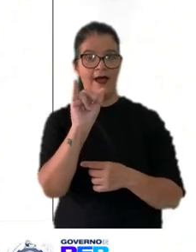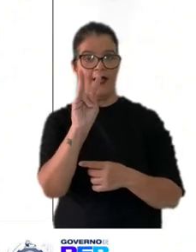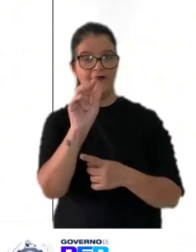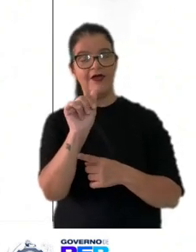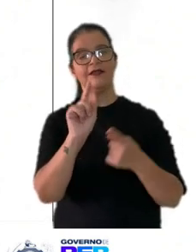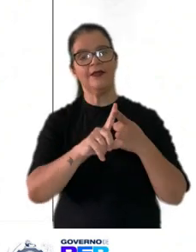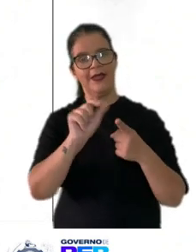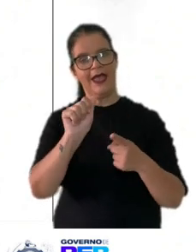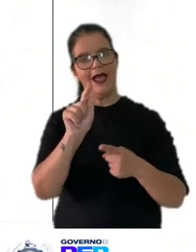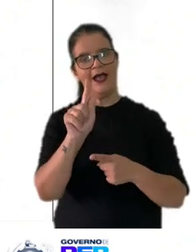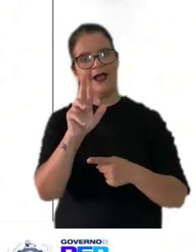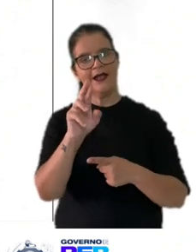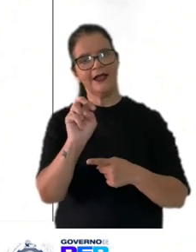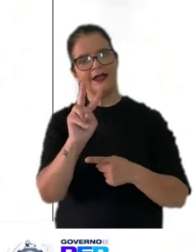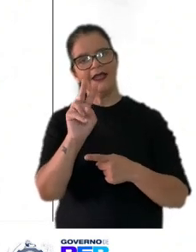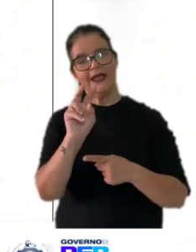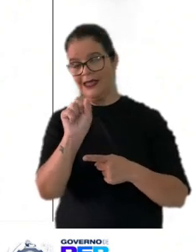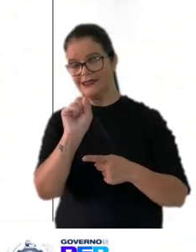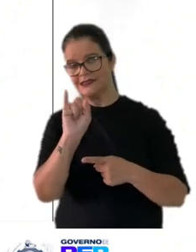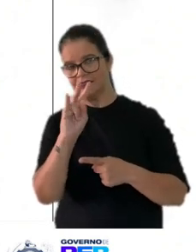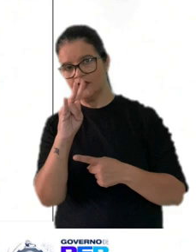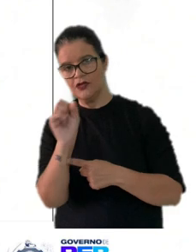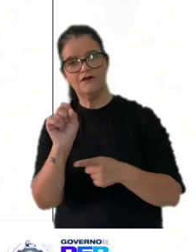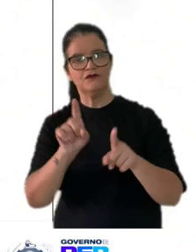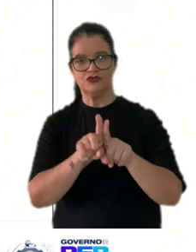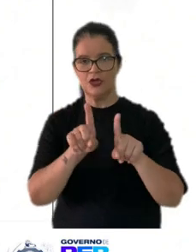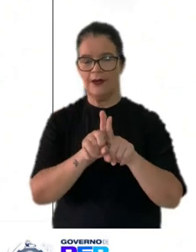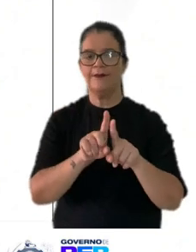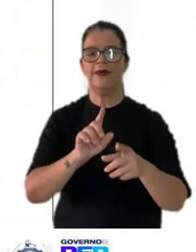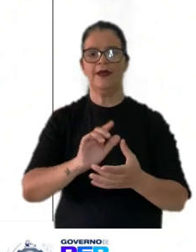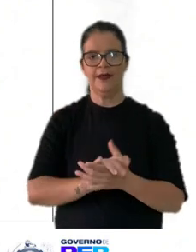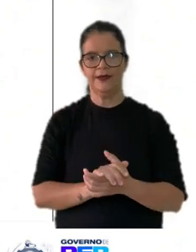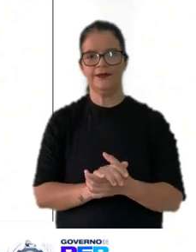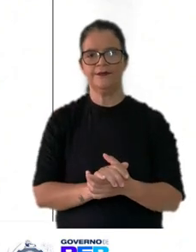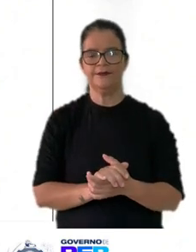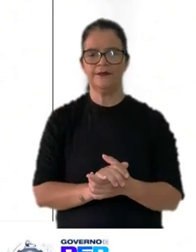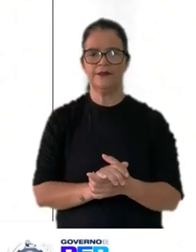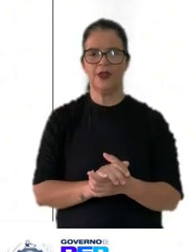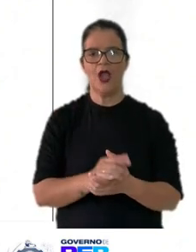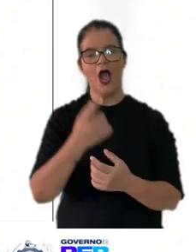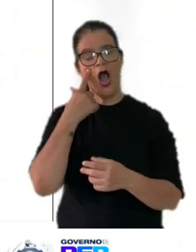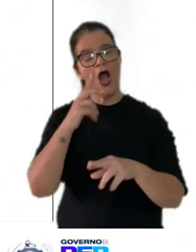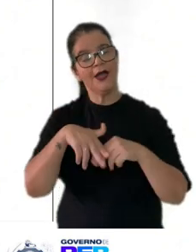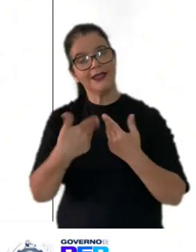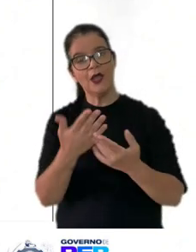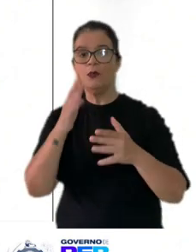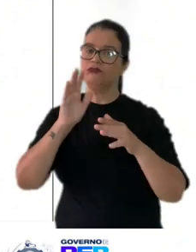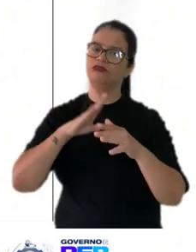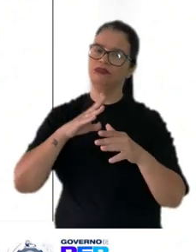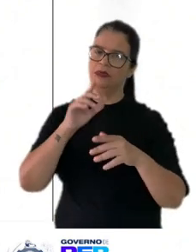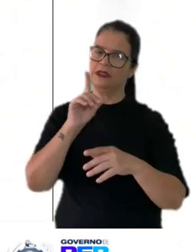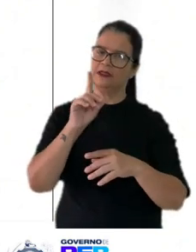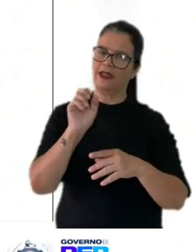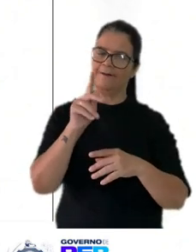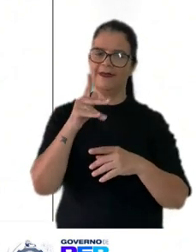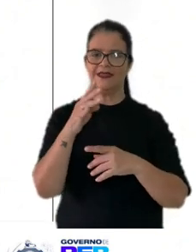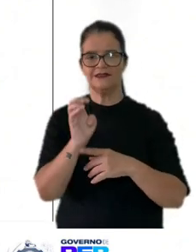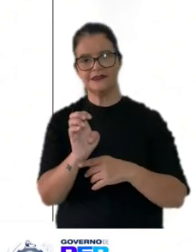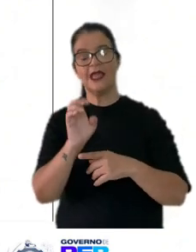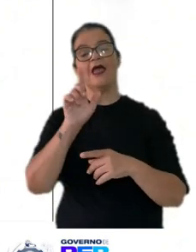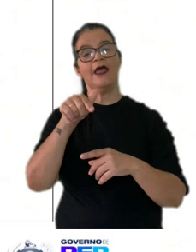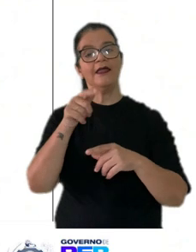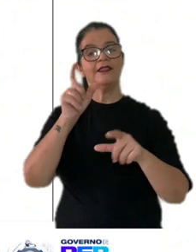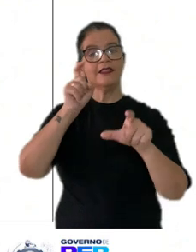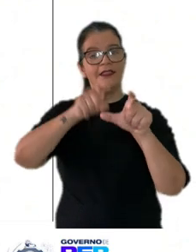substance dependence is not an uncommon outcome of this então dependence dependência de que de